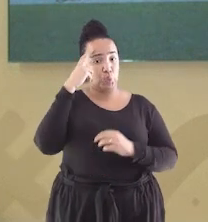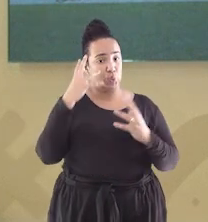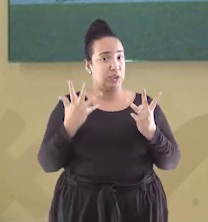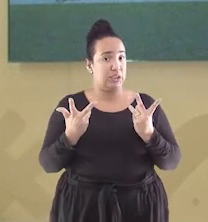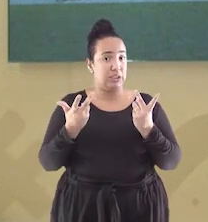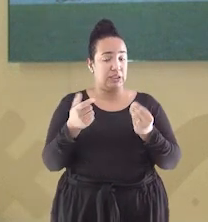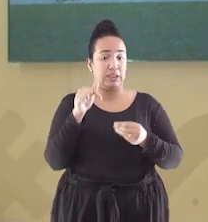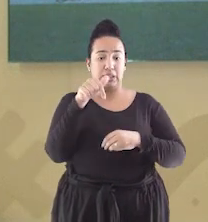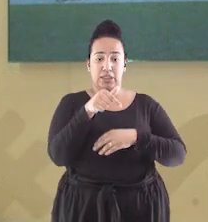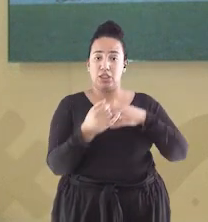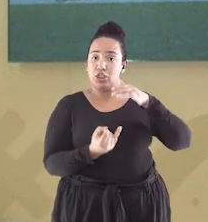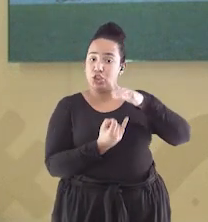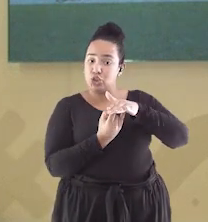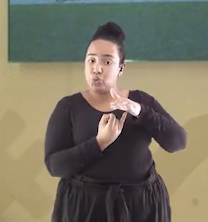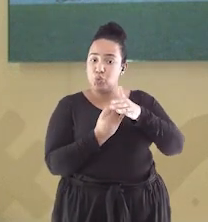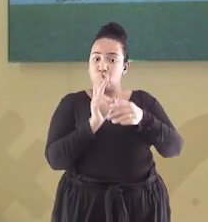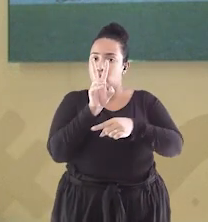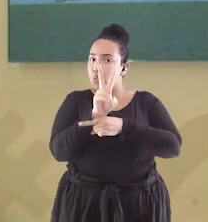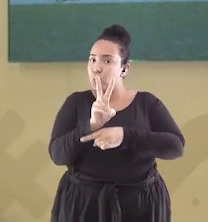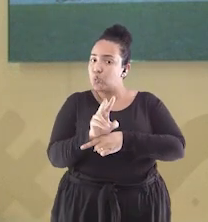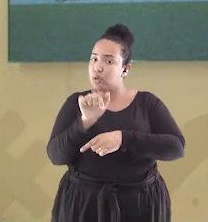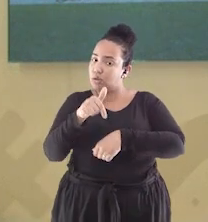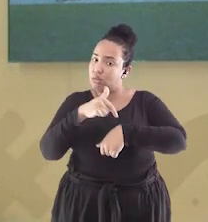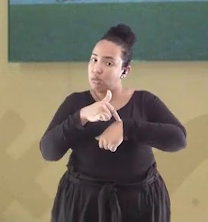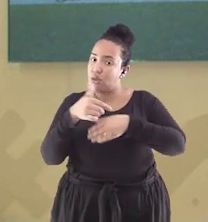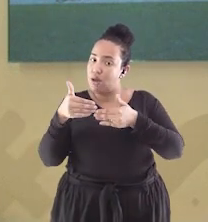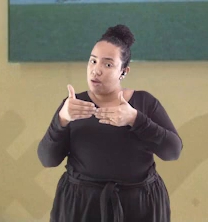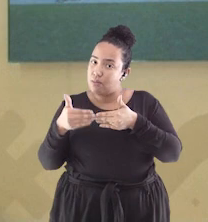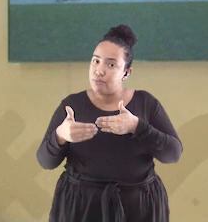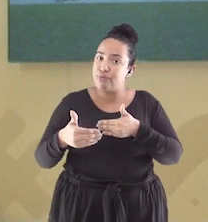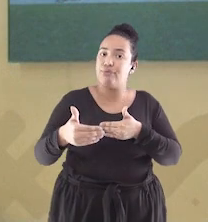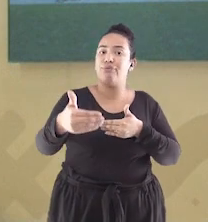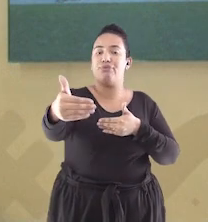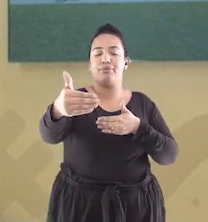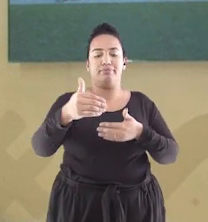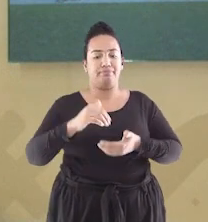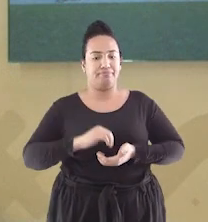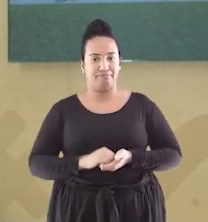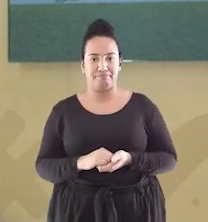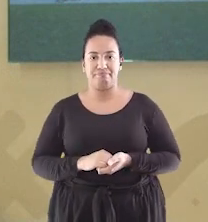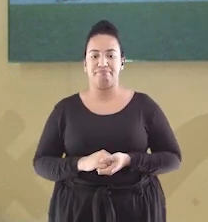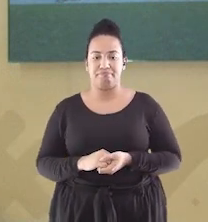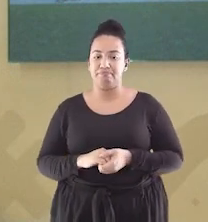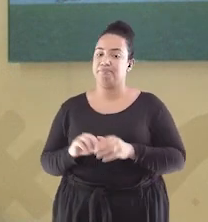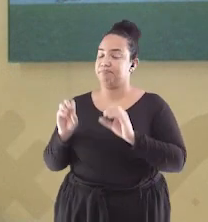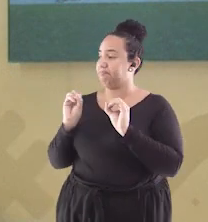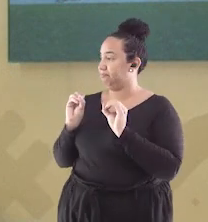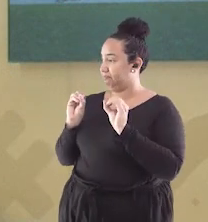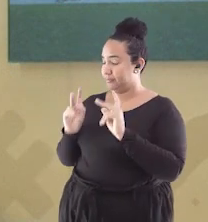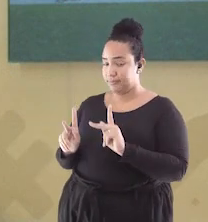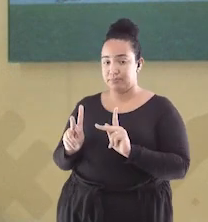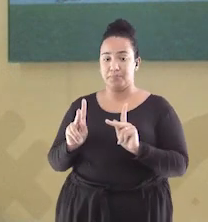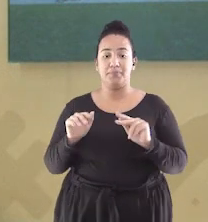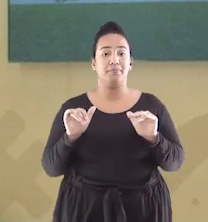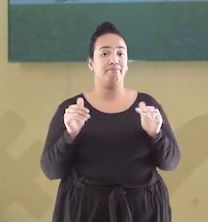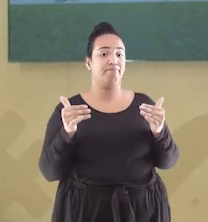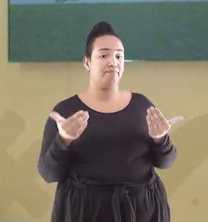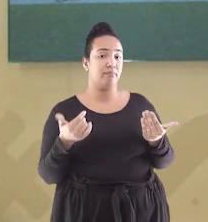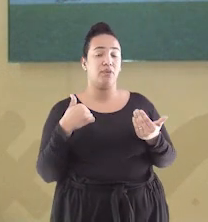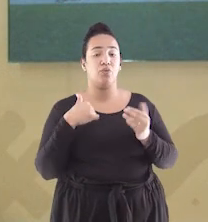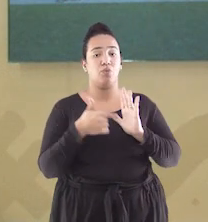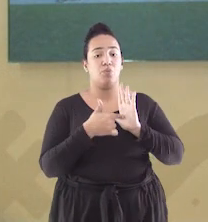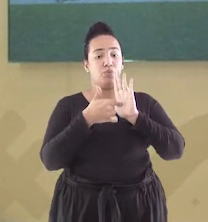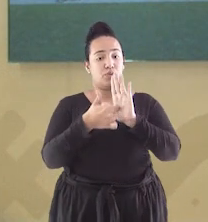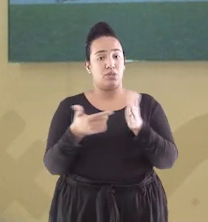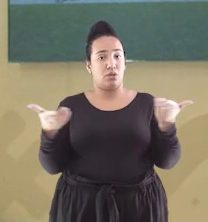faz de tudo para que ele dure ainda mais tempo, para que tudo isso dure ainda mais tempo. Beleza, Tainara, mas por falar nisso, eu